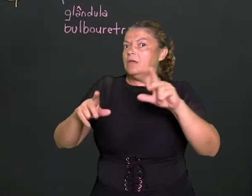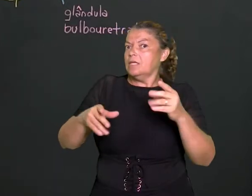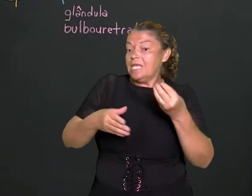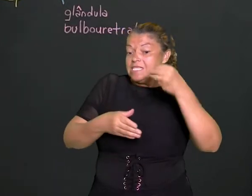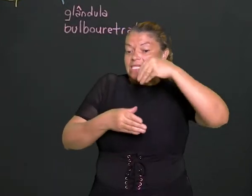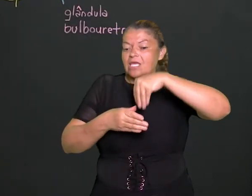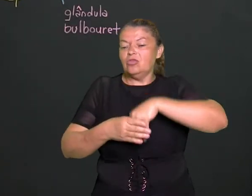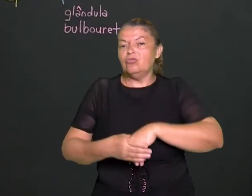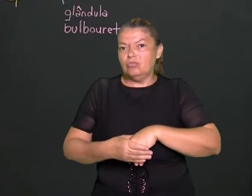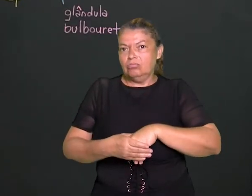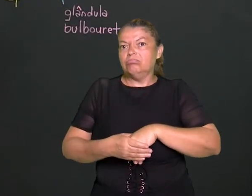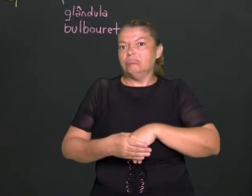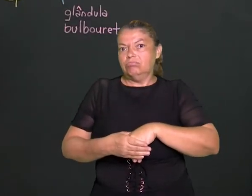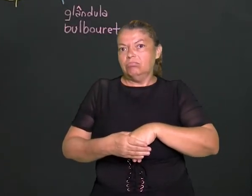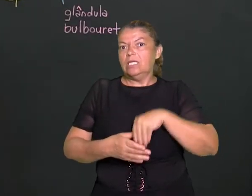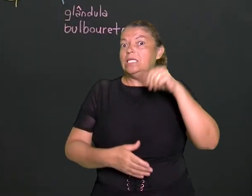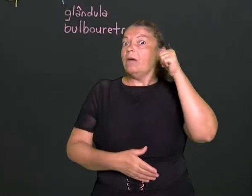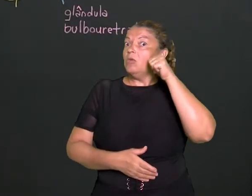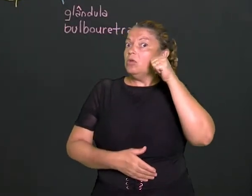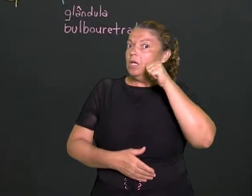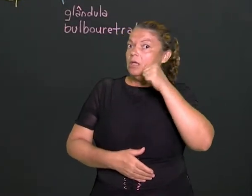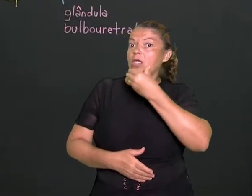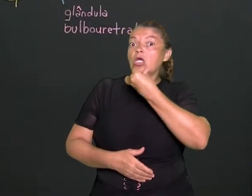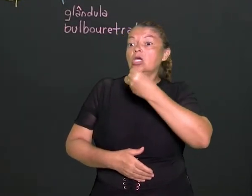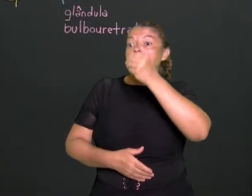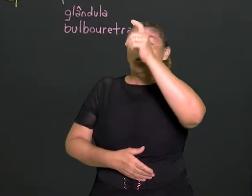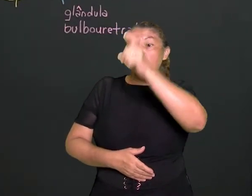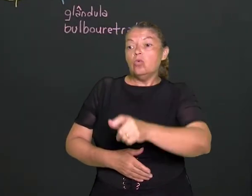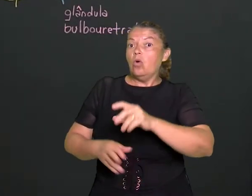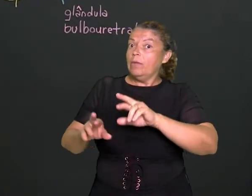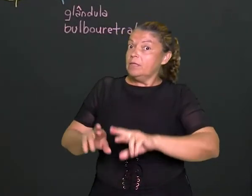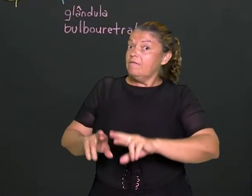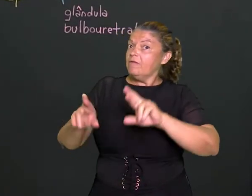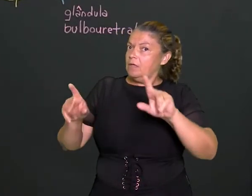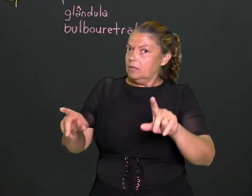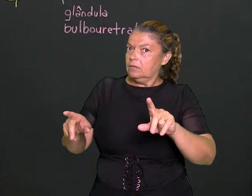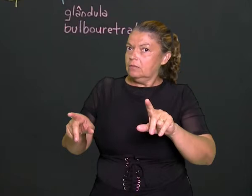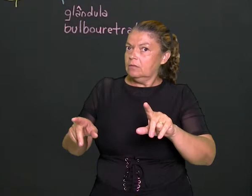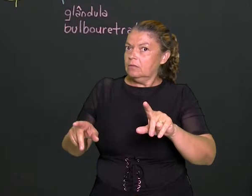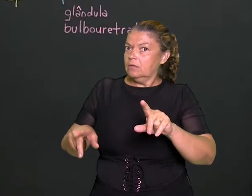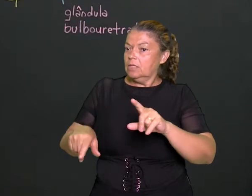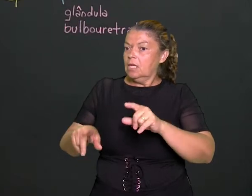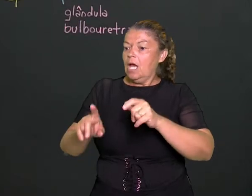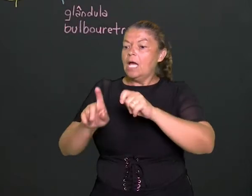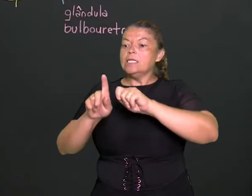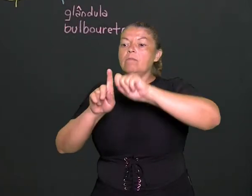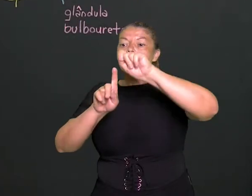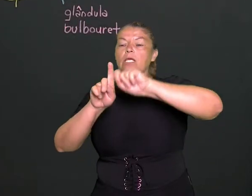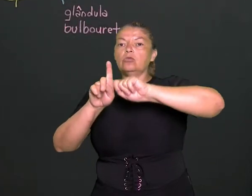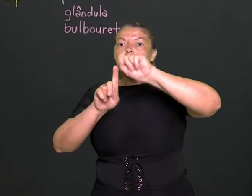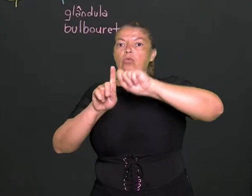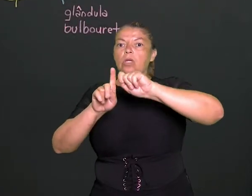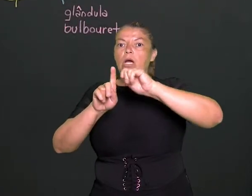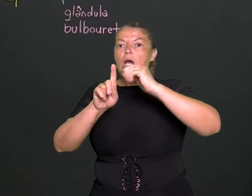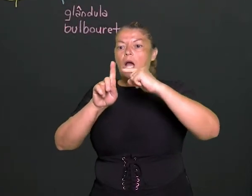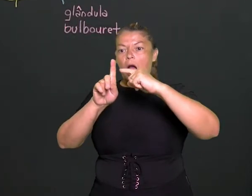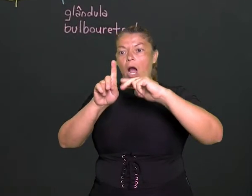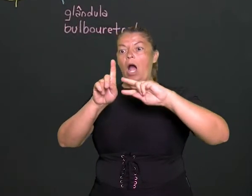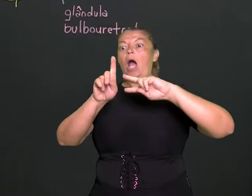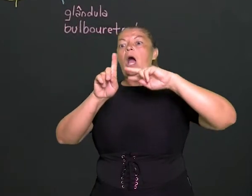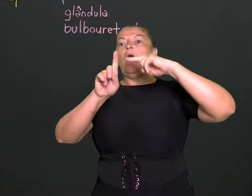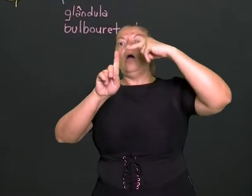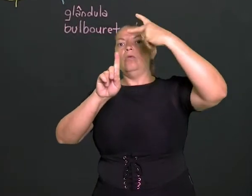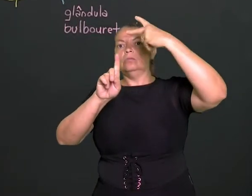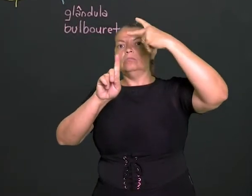Esses espermatozoides, para sua produção, eles precisam estar numa temperatura mais baixa. Uma temperatura alta, ela